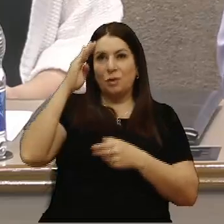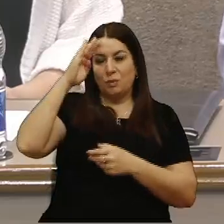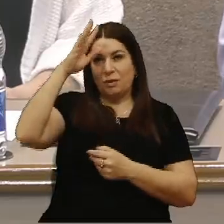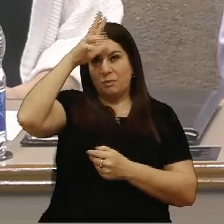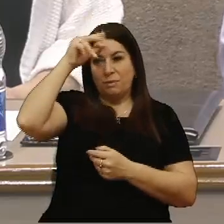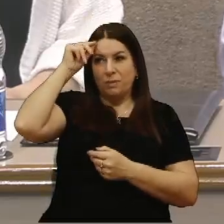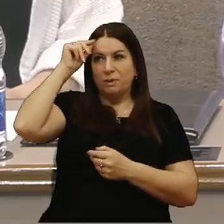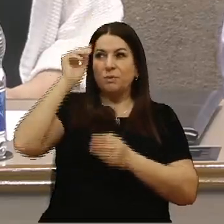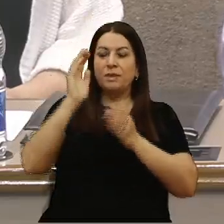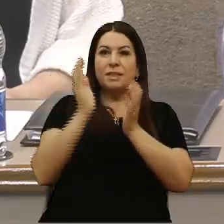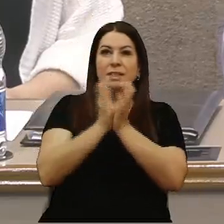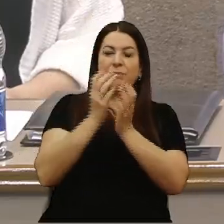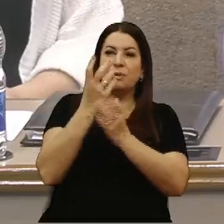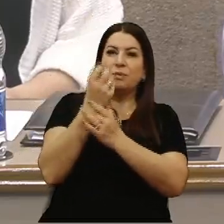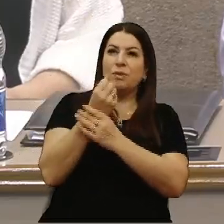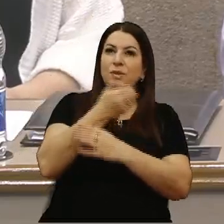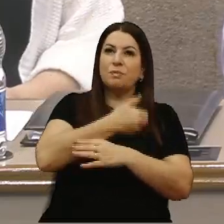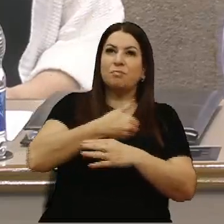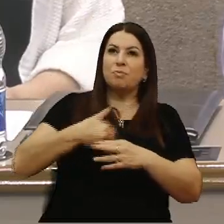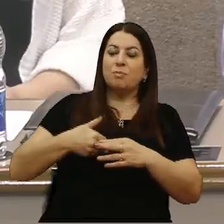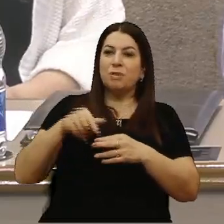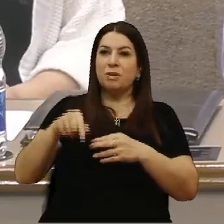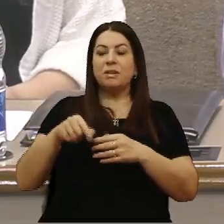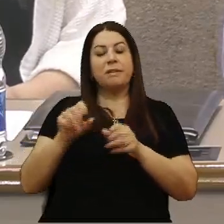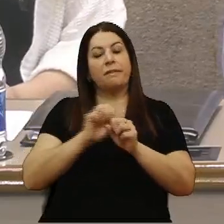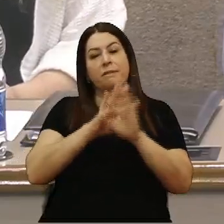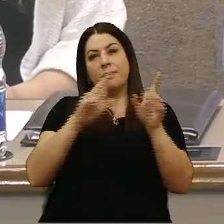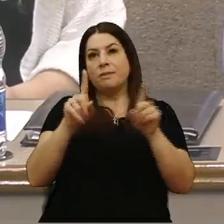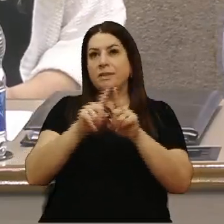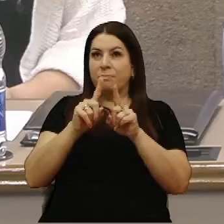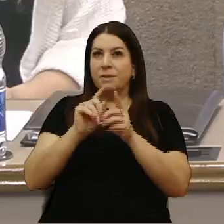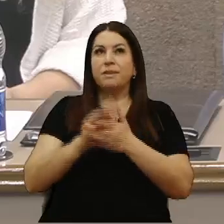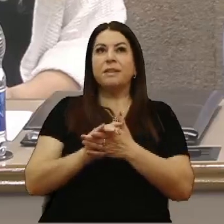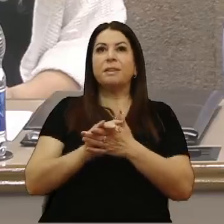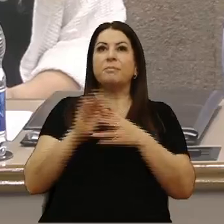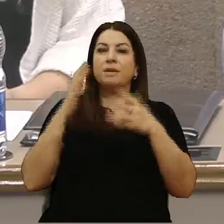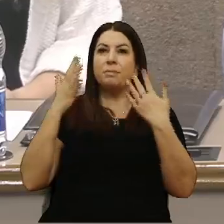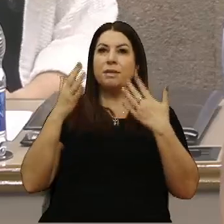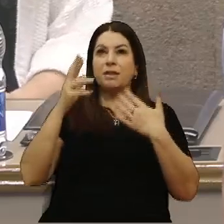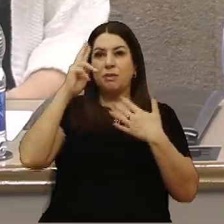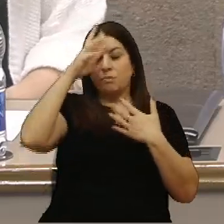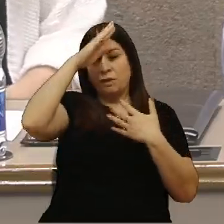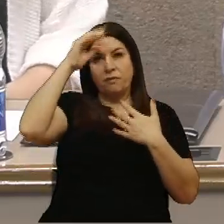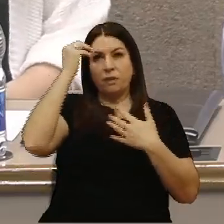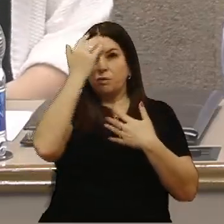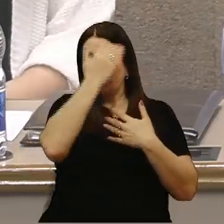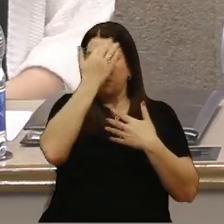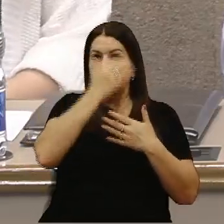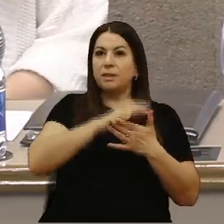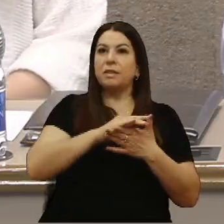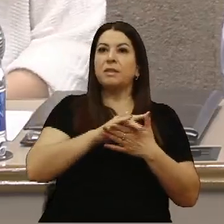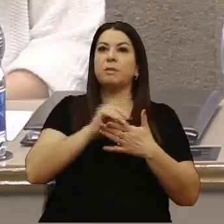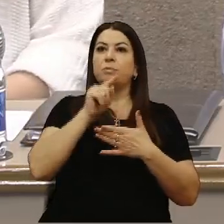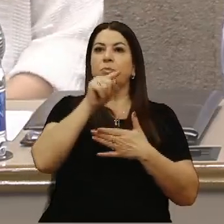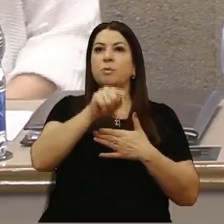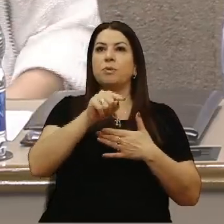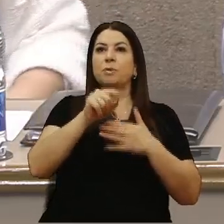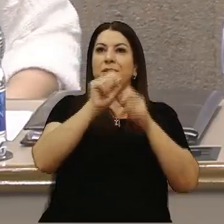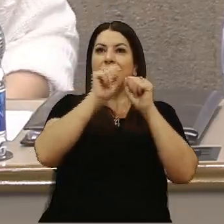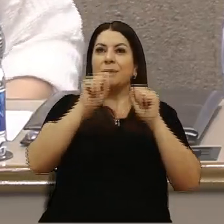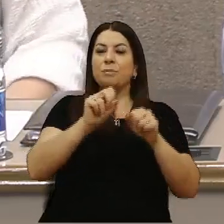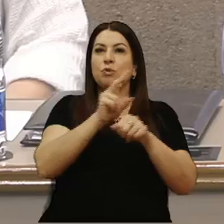Municipal, a nossa equipe de segurança pública do município e, claro, também parabenizar o prefeito Adiló por ter colocado esse sistema